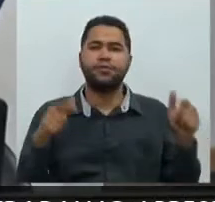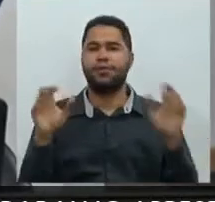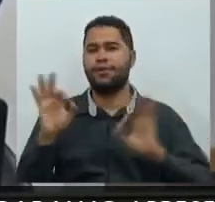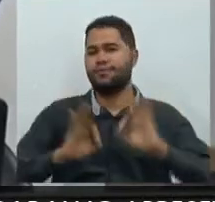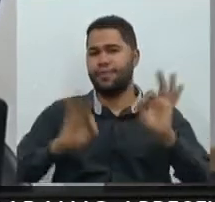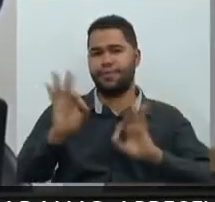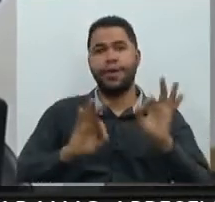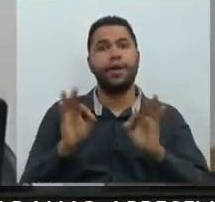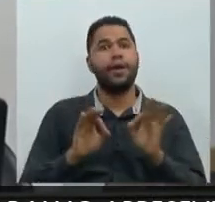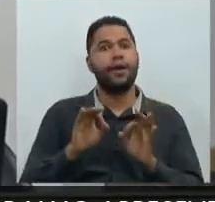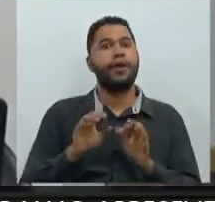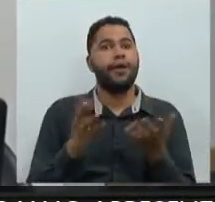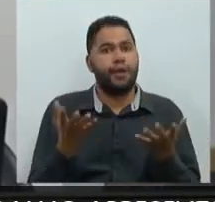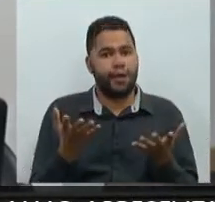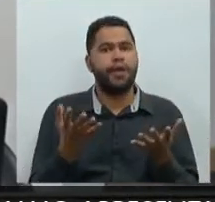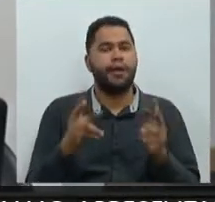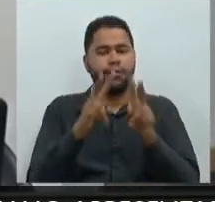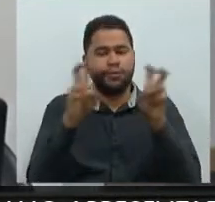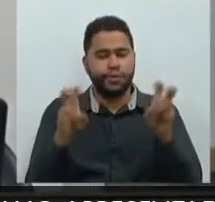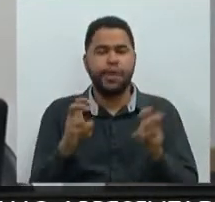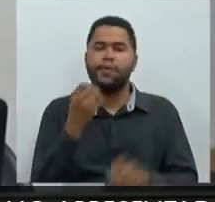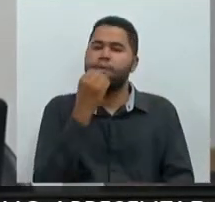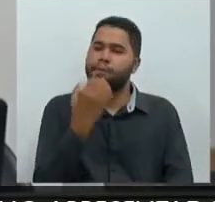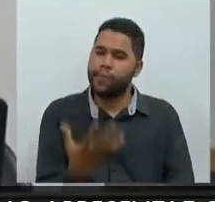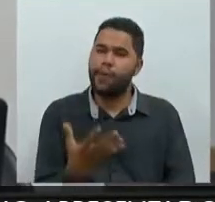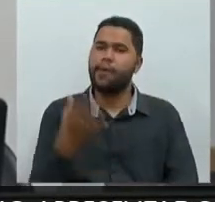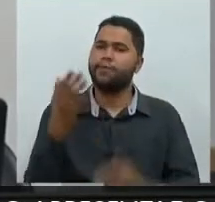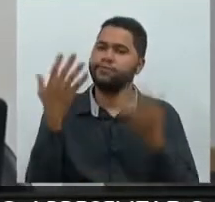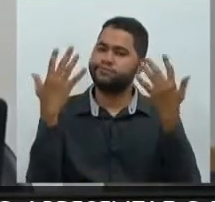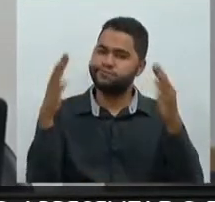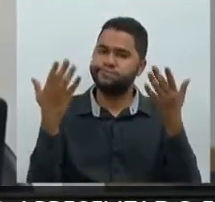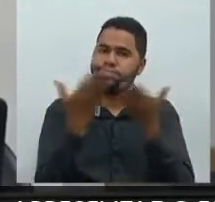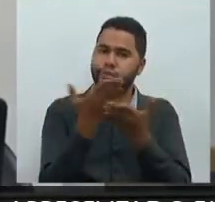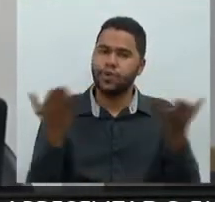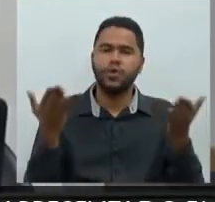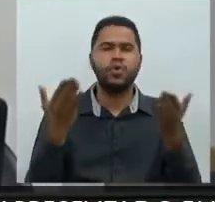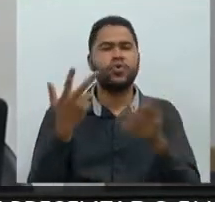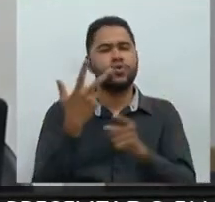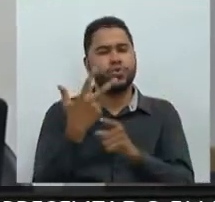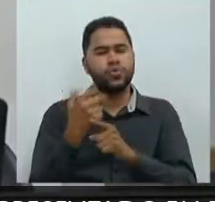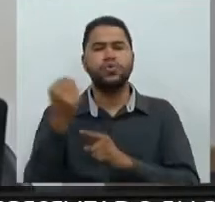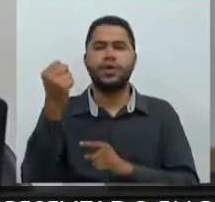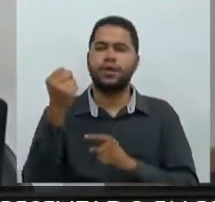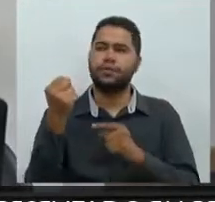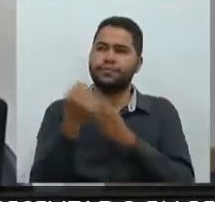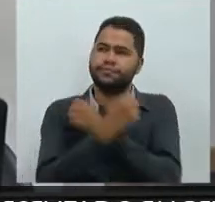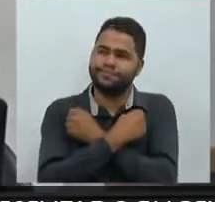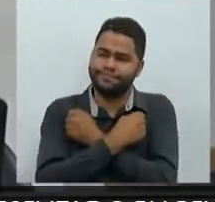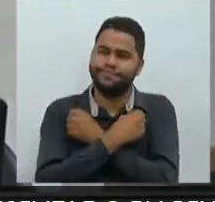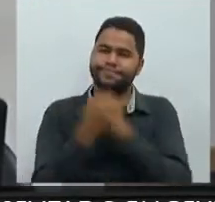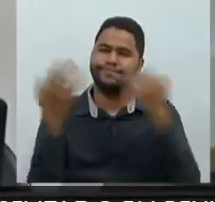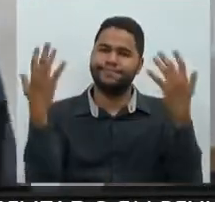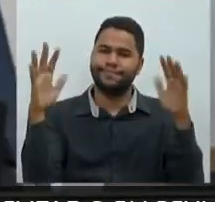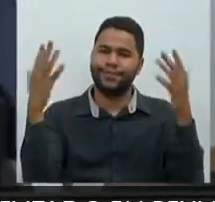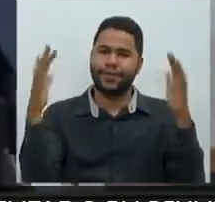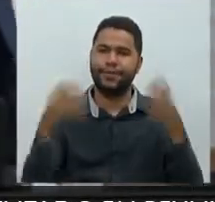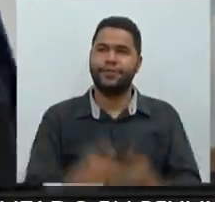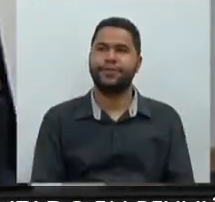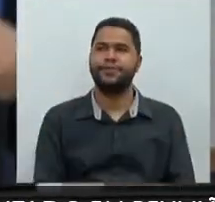muito oportuno. Parabenizo pela escolha e desejo muito sucesso, que vai ser uma grande conquista. Um abraço. Obrigado. Parabéns, presidente.